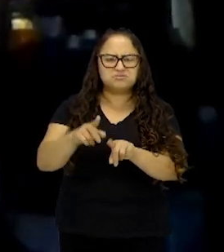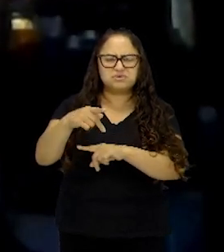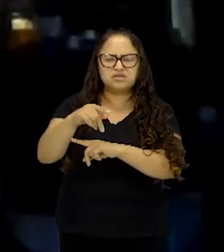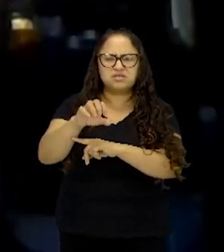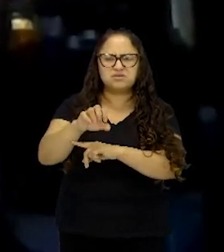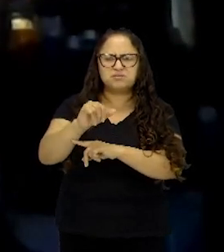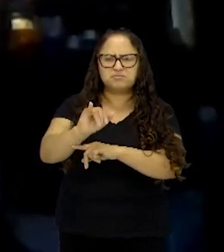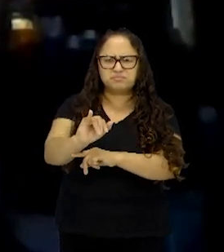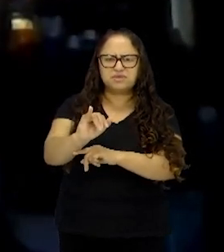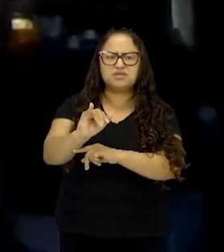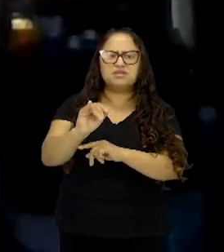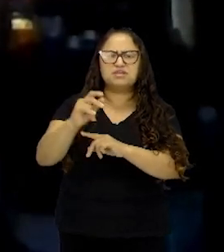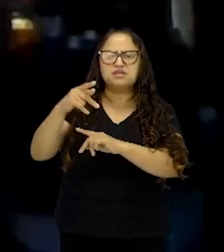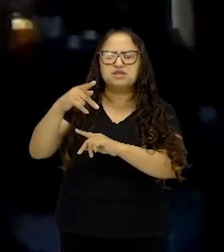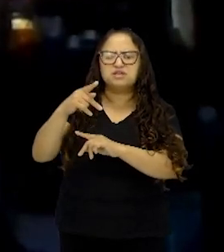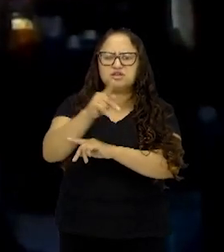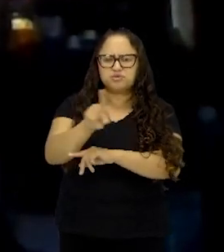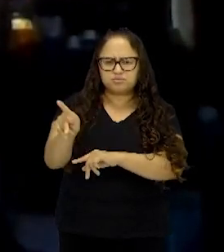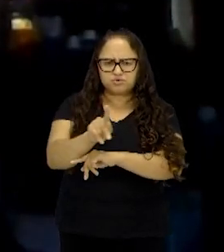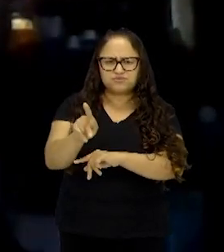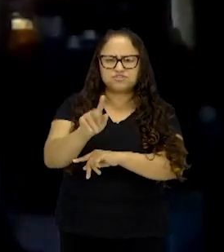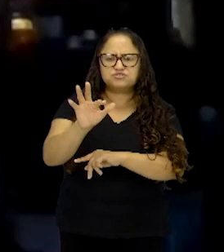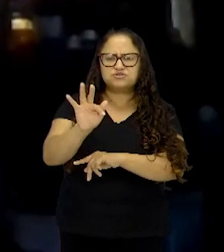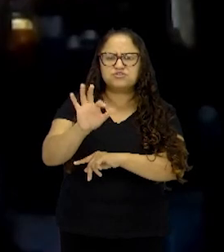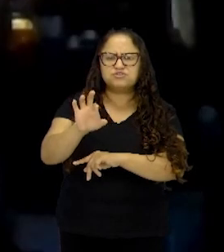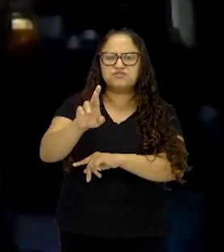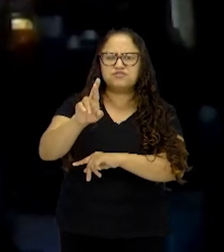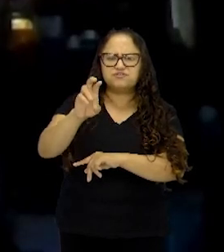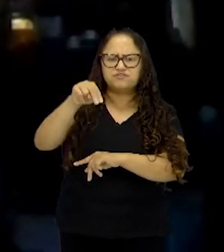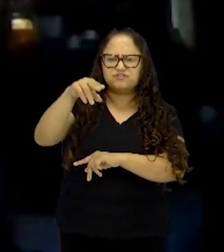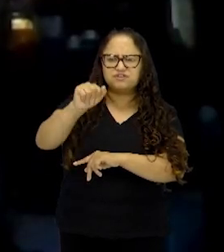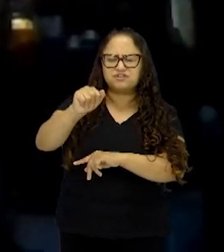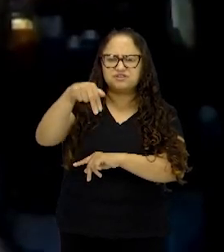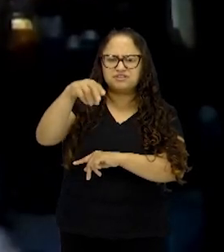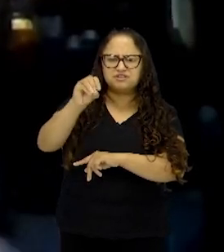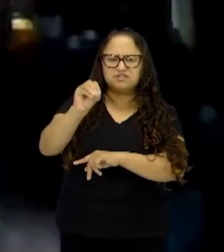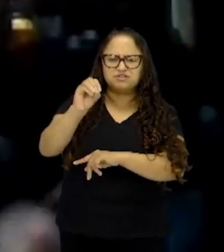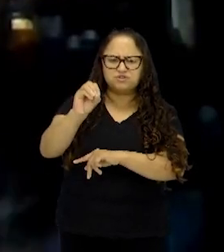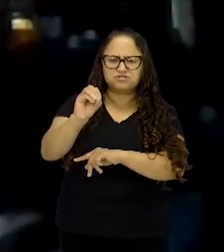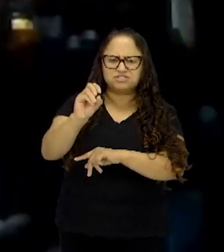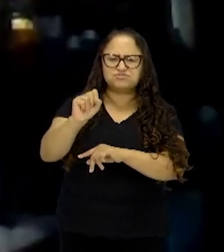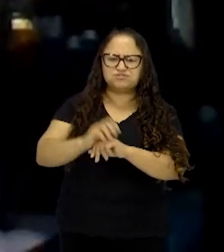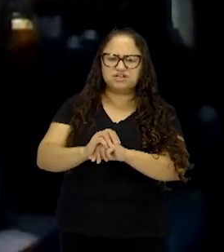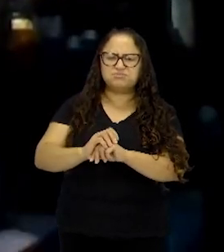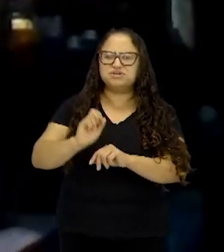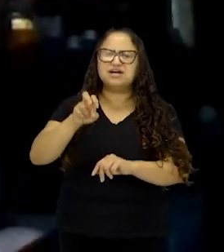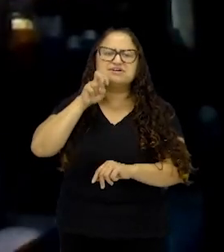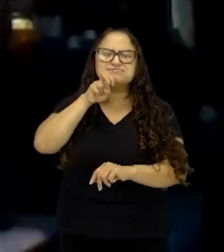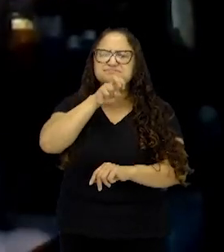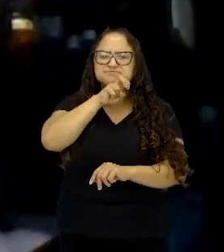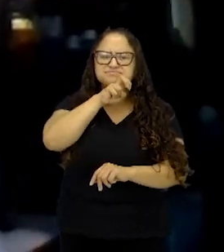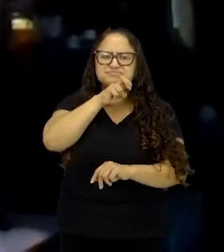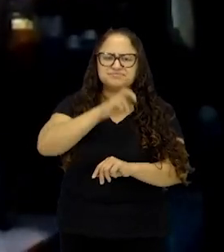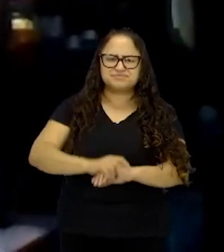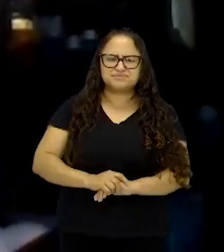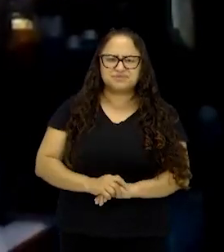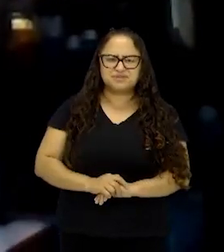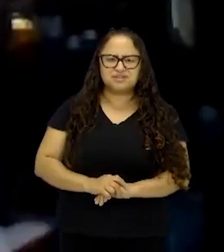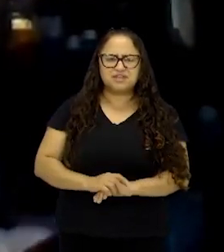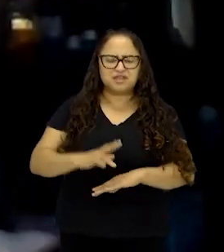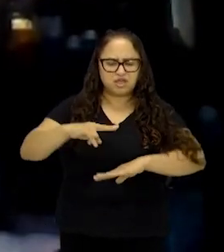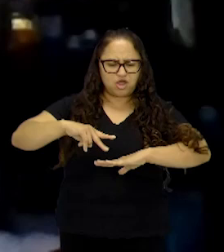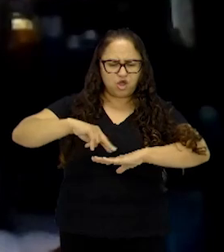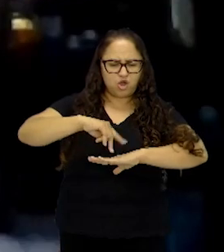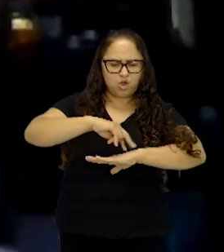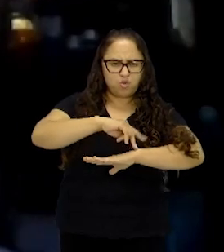Prof. Fernanda de Camargo Pires, em Sorocaba. Bom, todos falando que a moda é o que aparece mais e falando que a nossa moda aí é